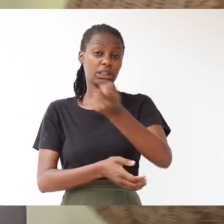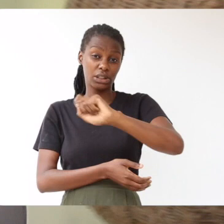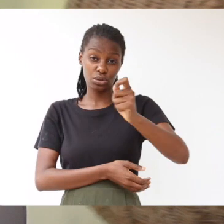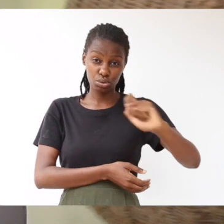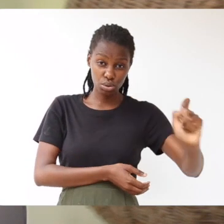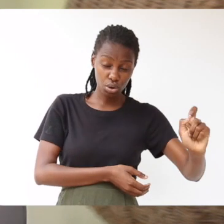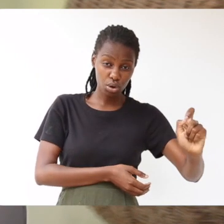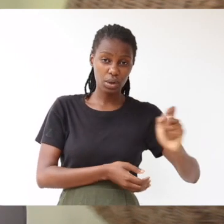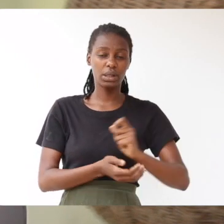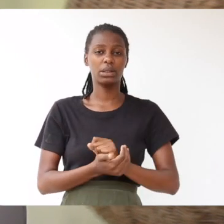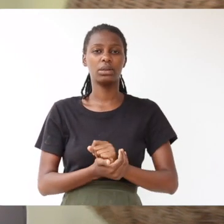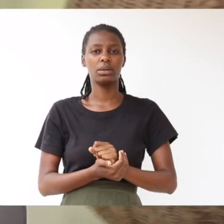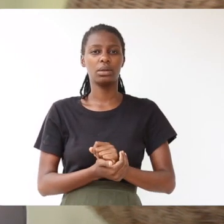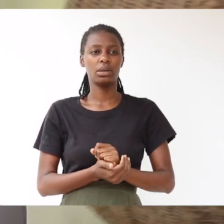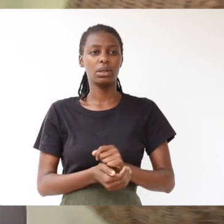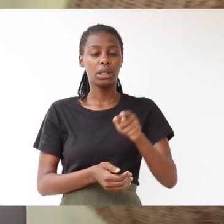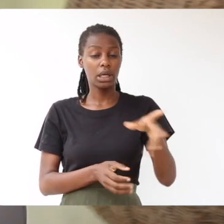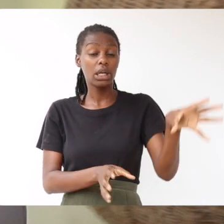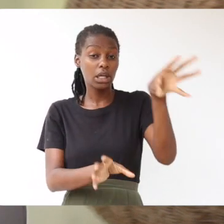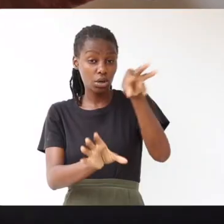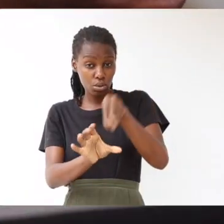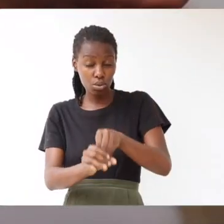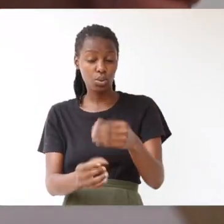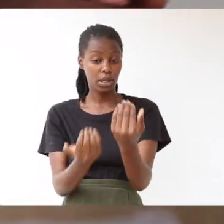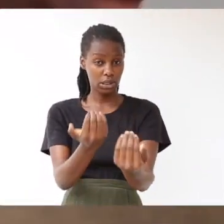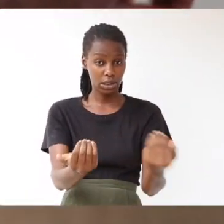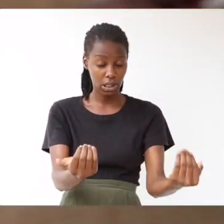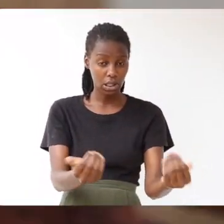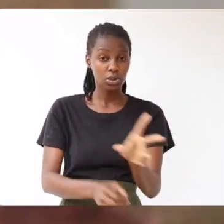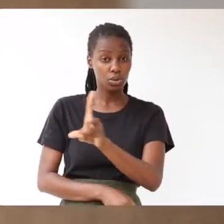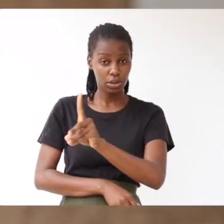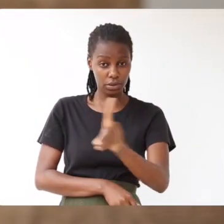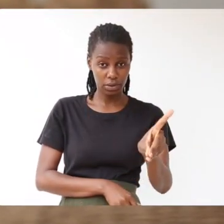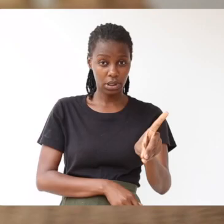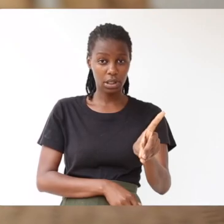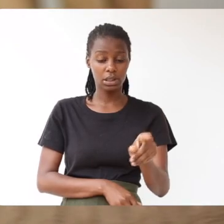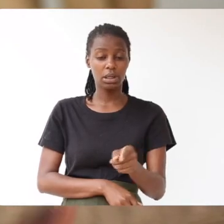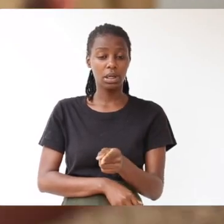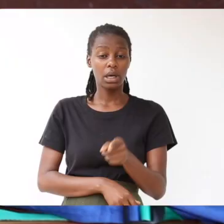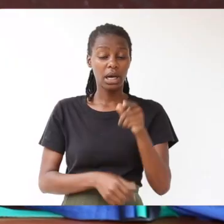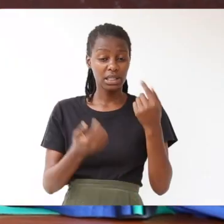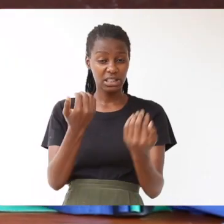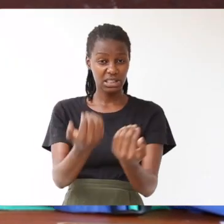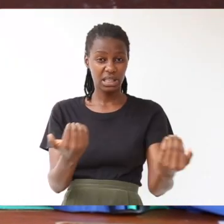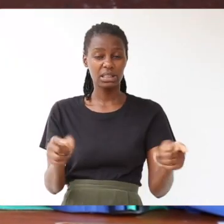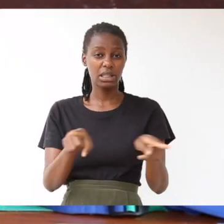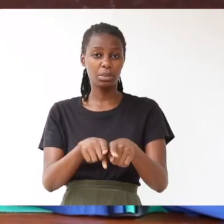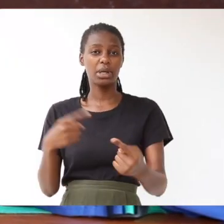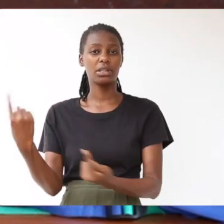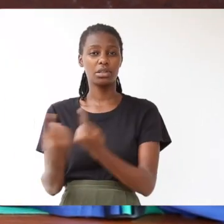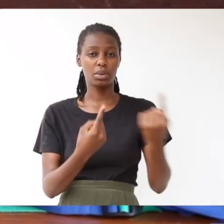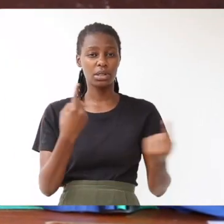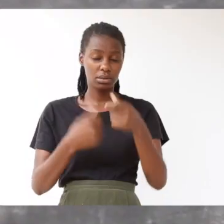das escolas, que inclua as crianças com deficiências, crianças também em situação